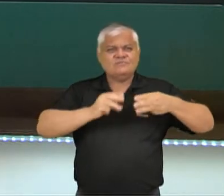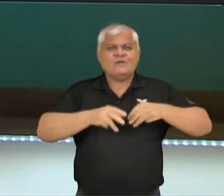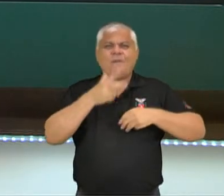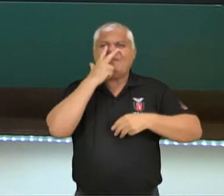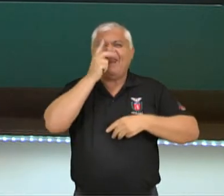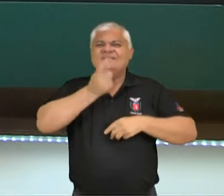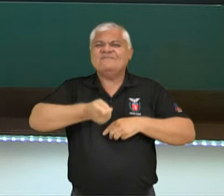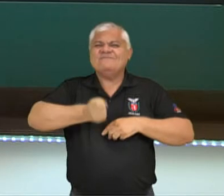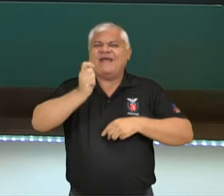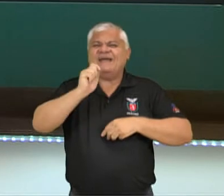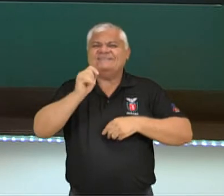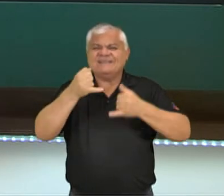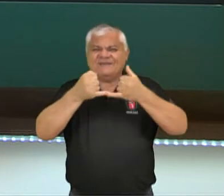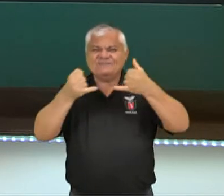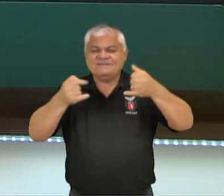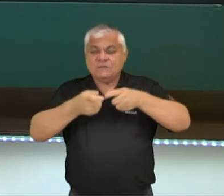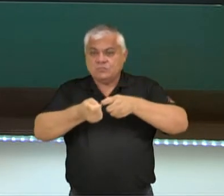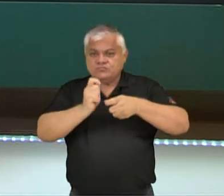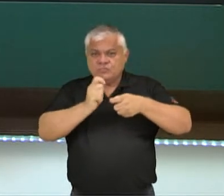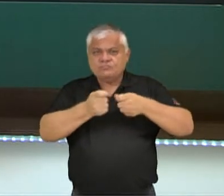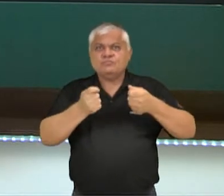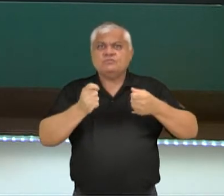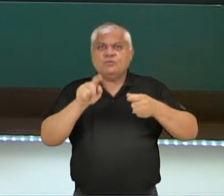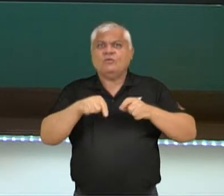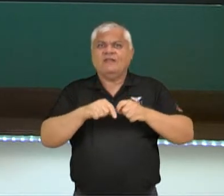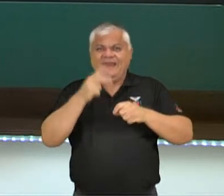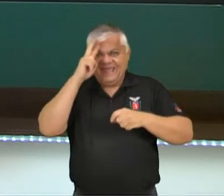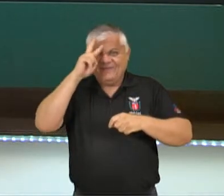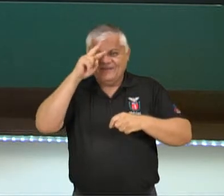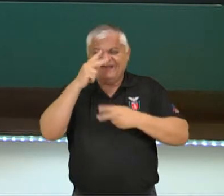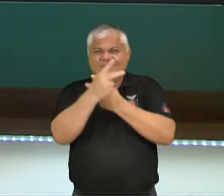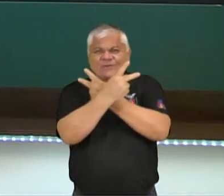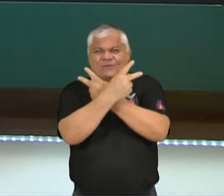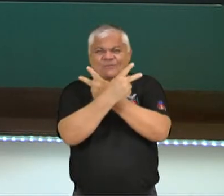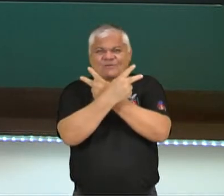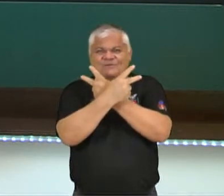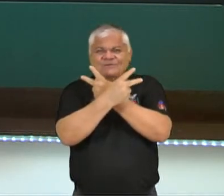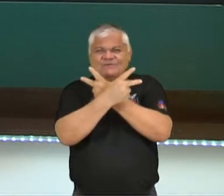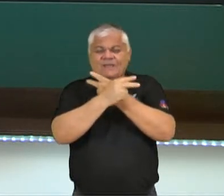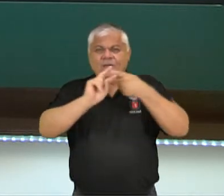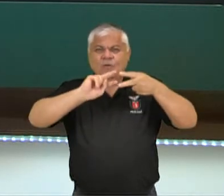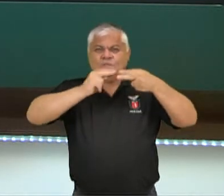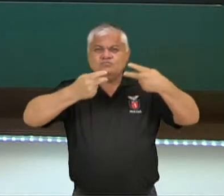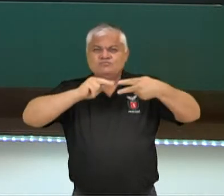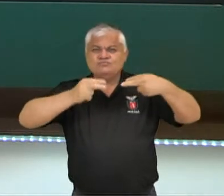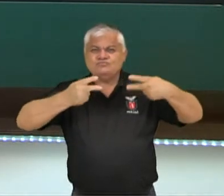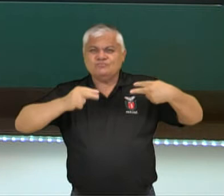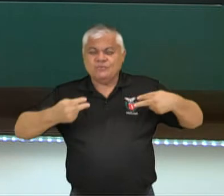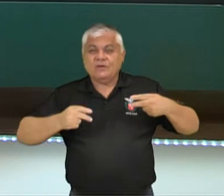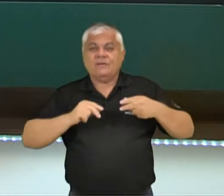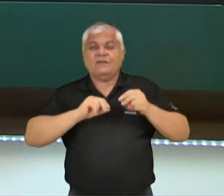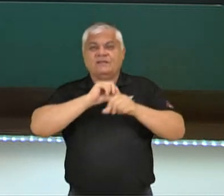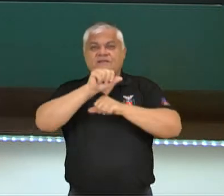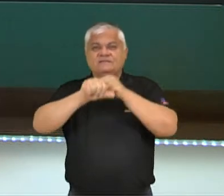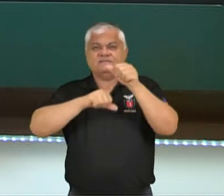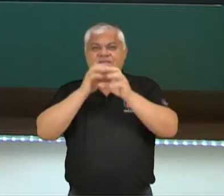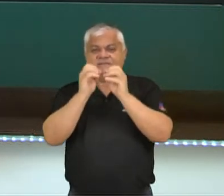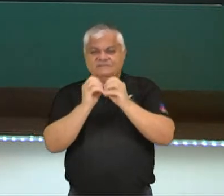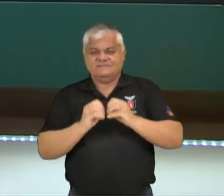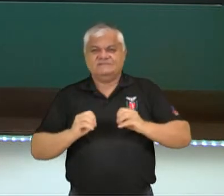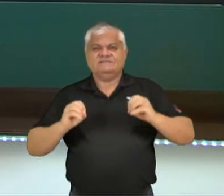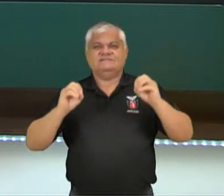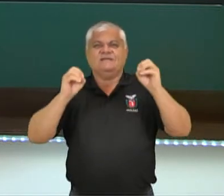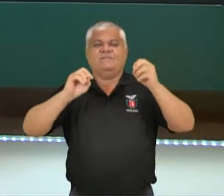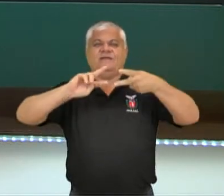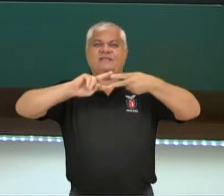pescas, que fisgam os cromossomos, aqueles cromossomos que já foram duplicados, para que a gente divida o material